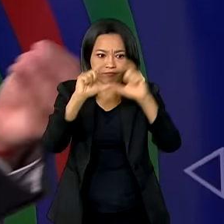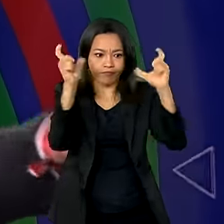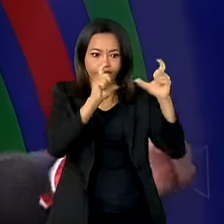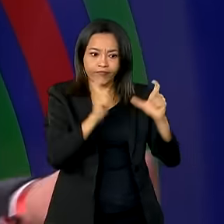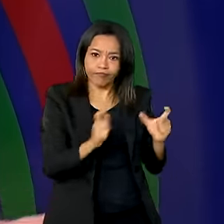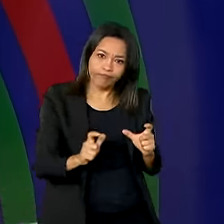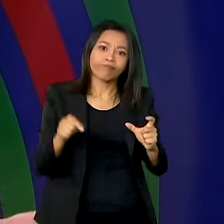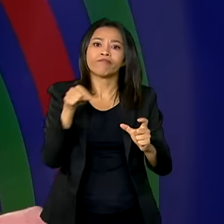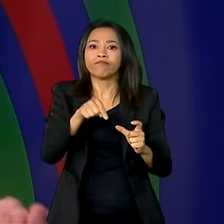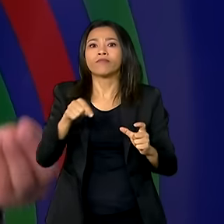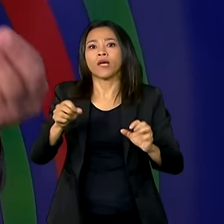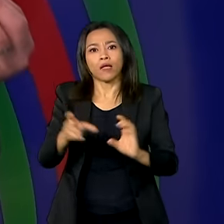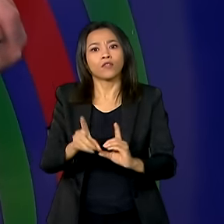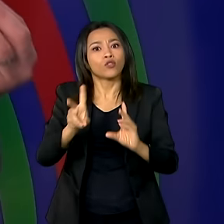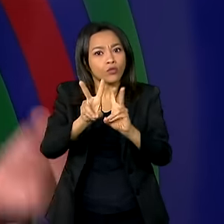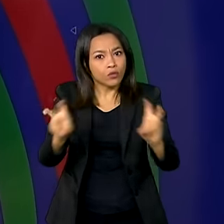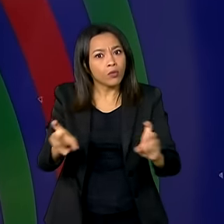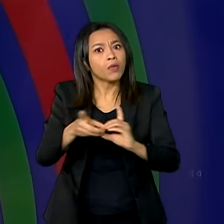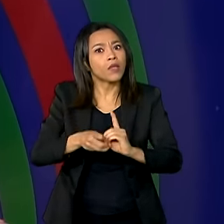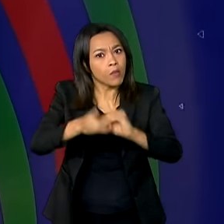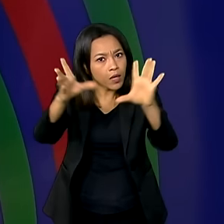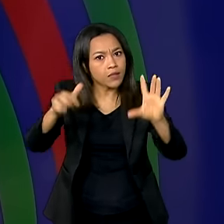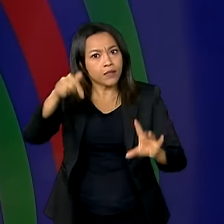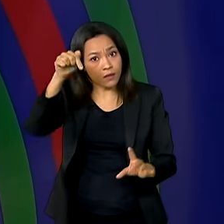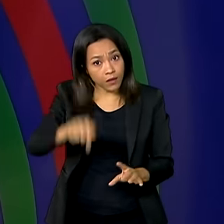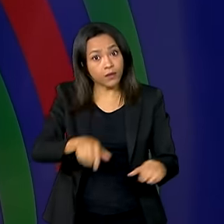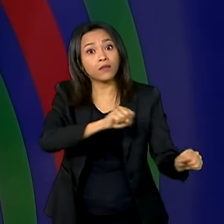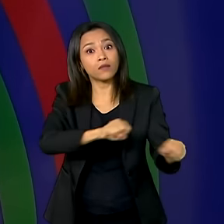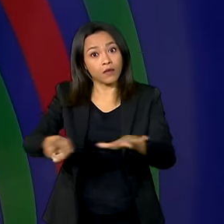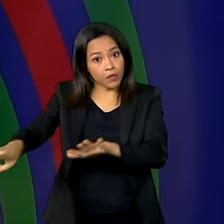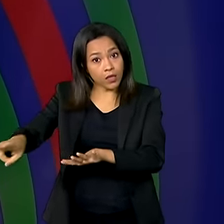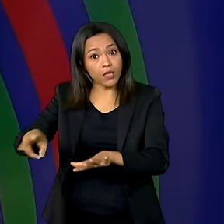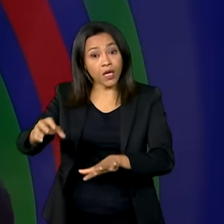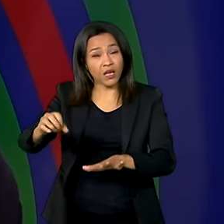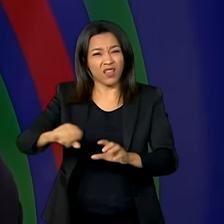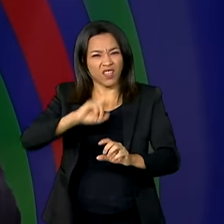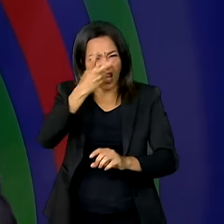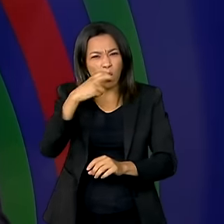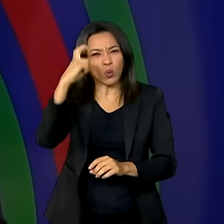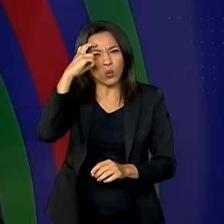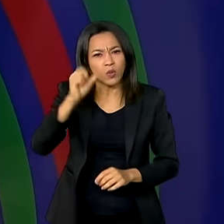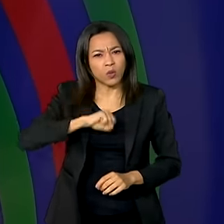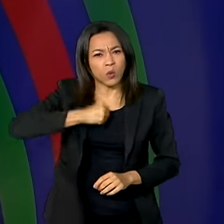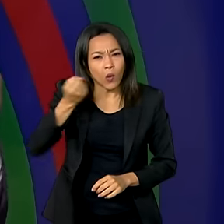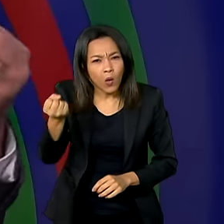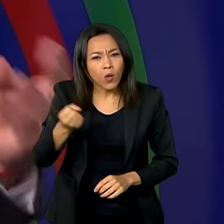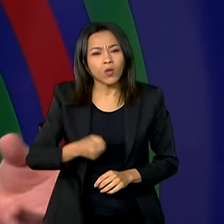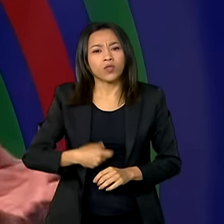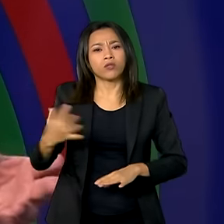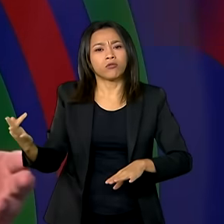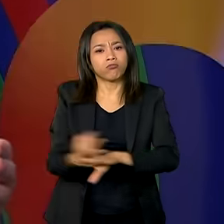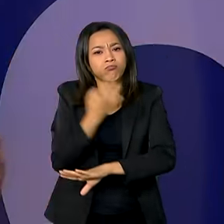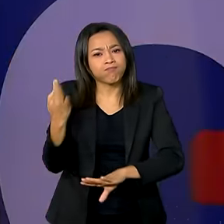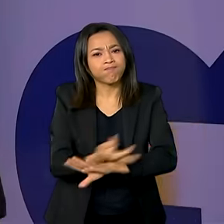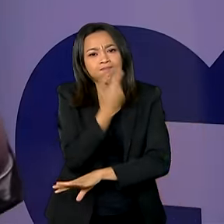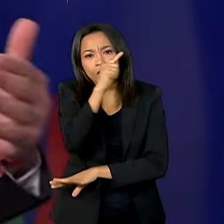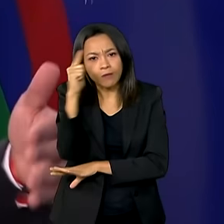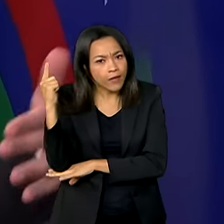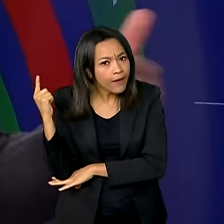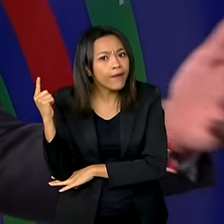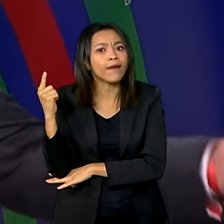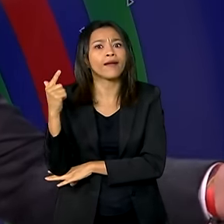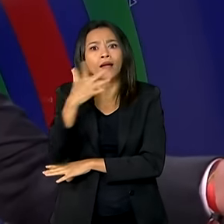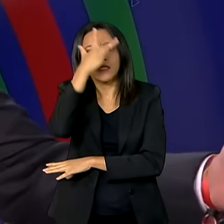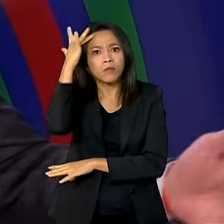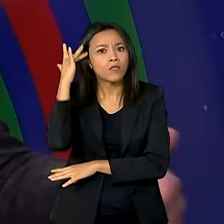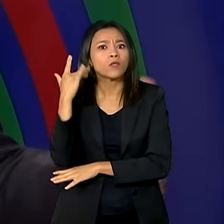democracia. Aqui no Brasil mesmo, nós vimos essa semana como que essa cultura do ódio, da intolerância, o estímulo à violência faz com que as pessoas